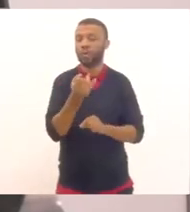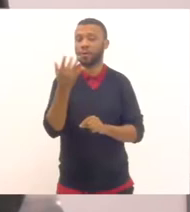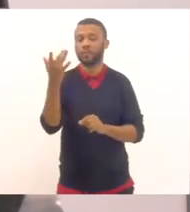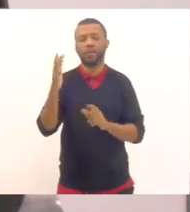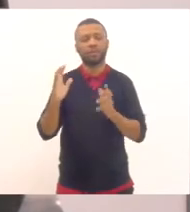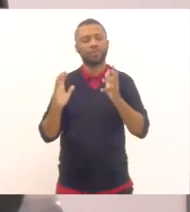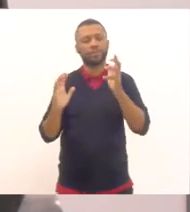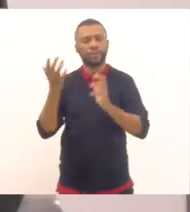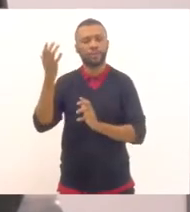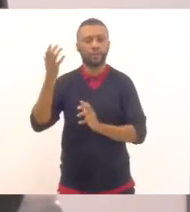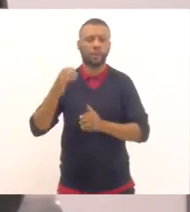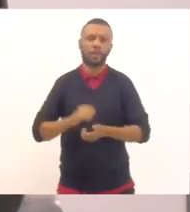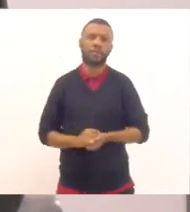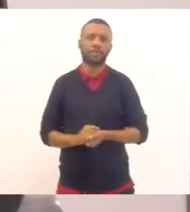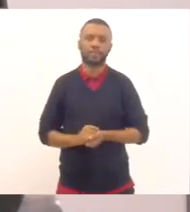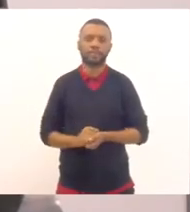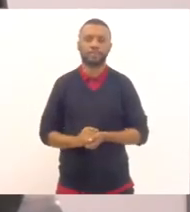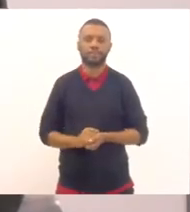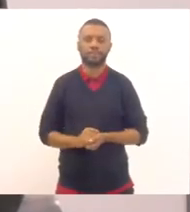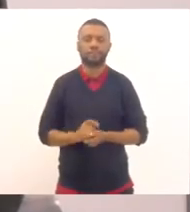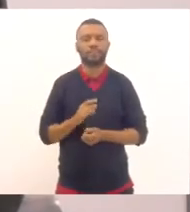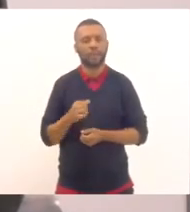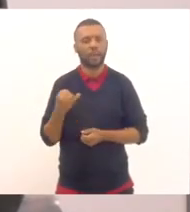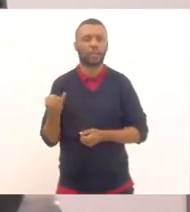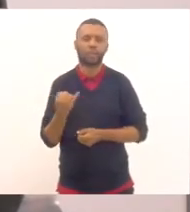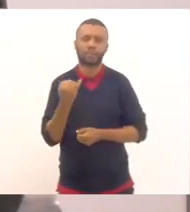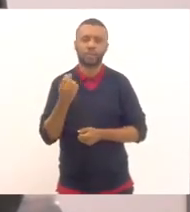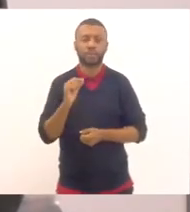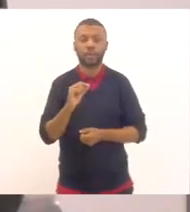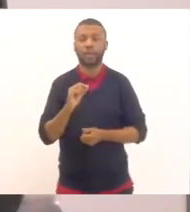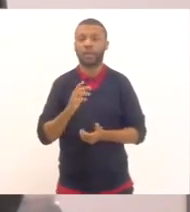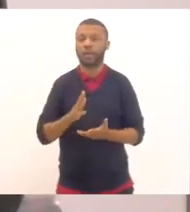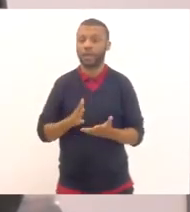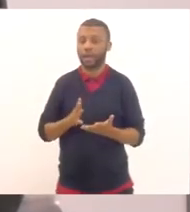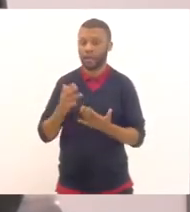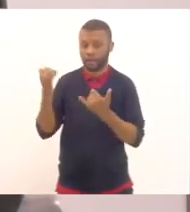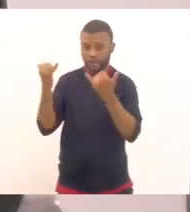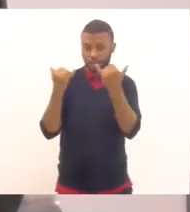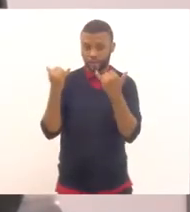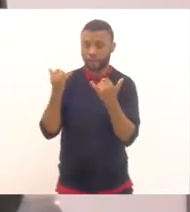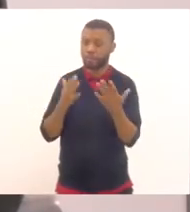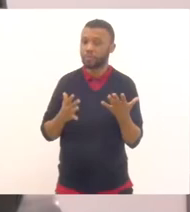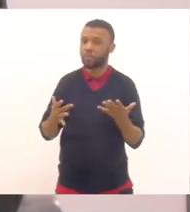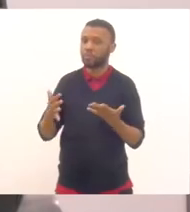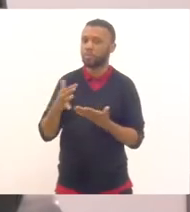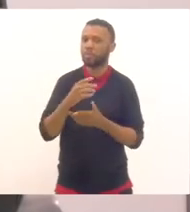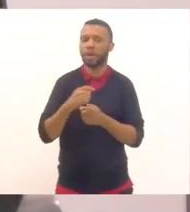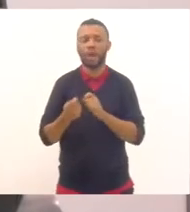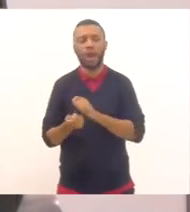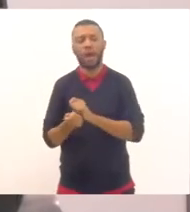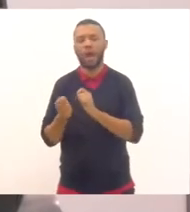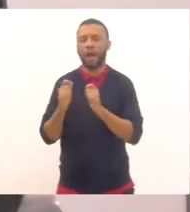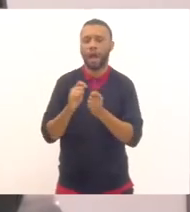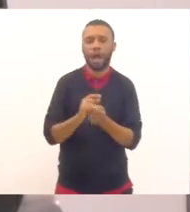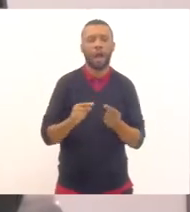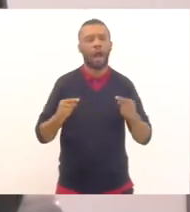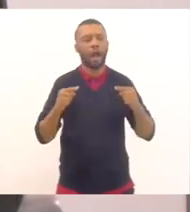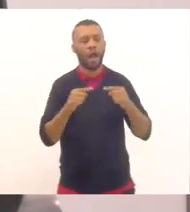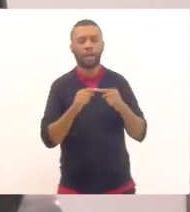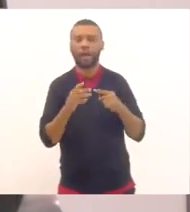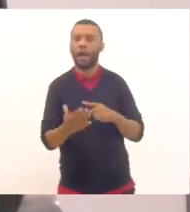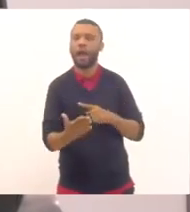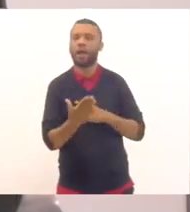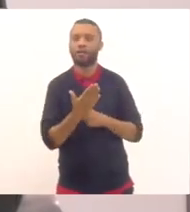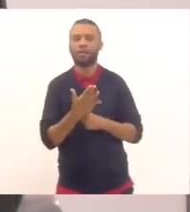né e Sem dúvida nenhuma coleta adequada desses dados contribui para isso e agora qual